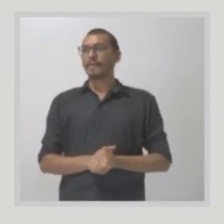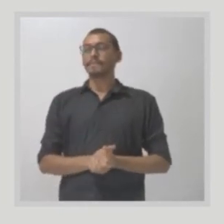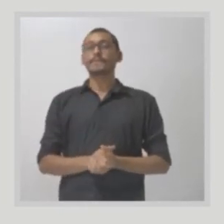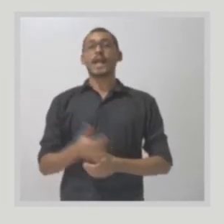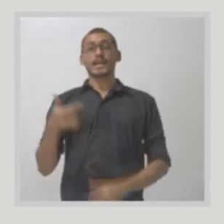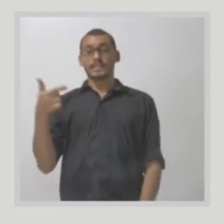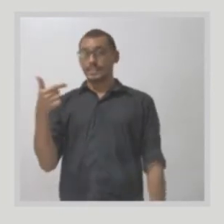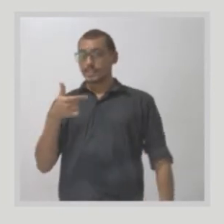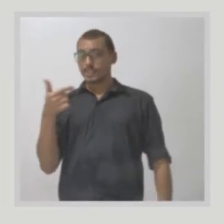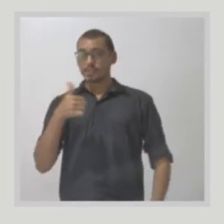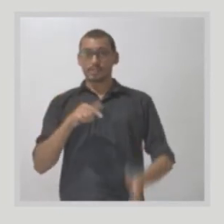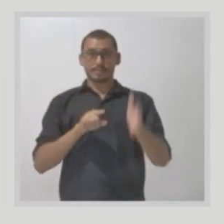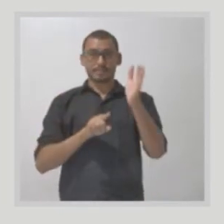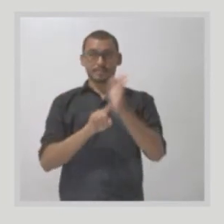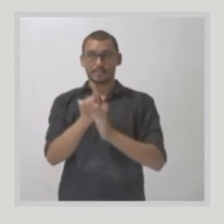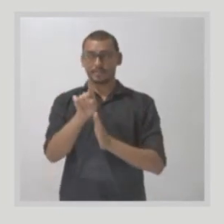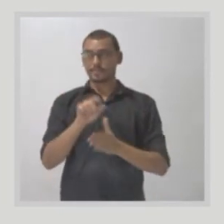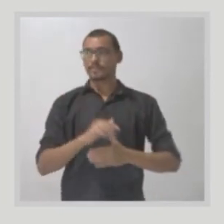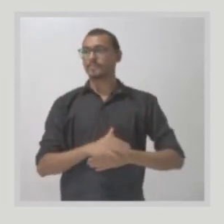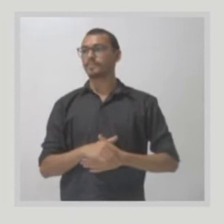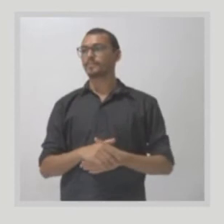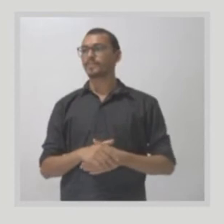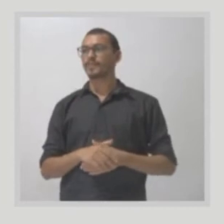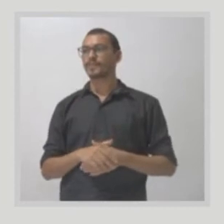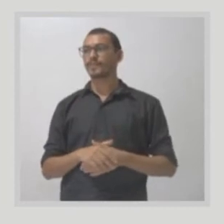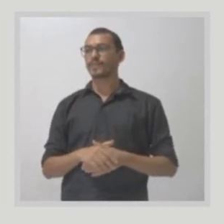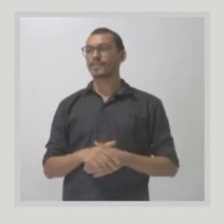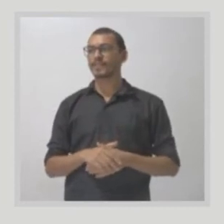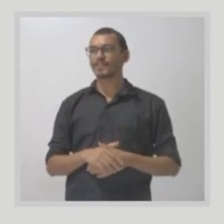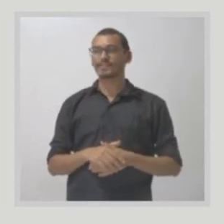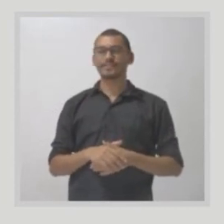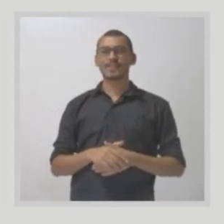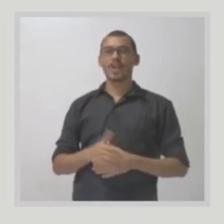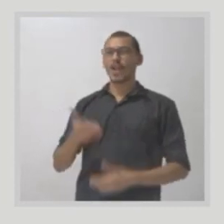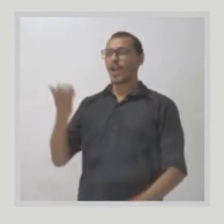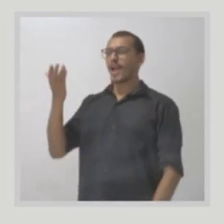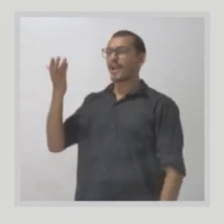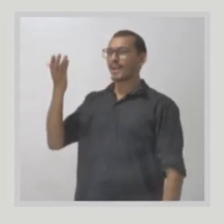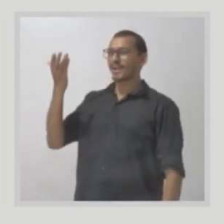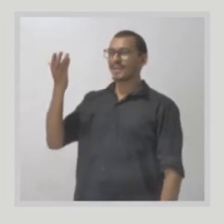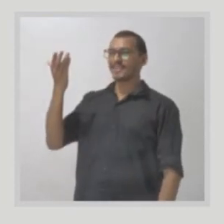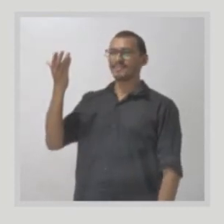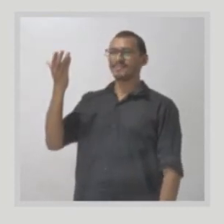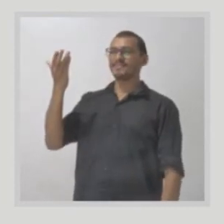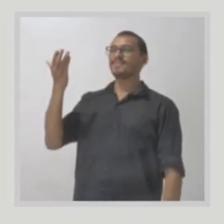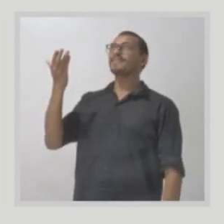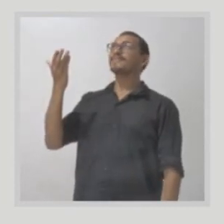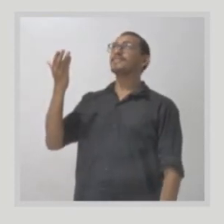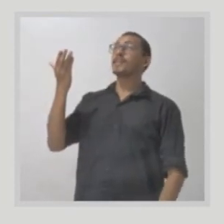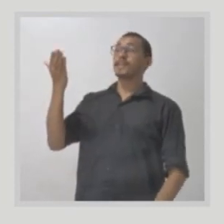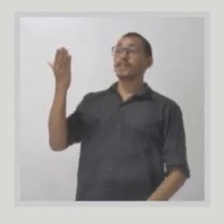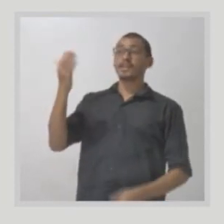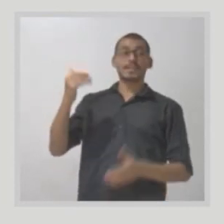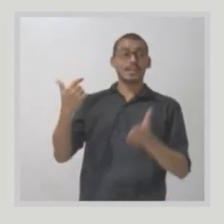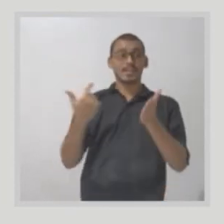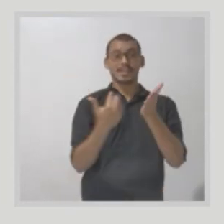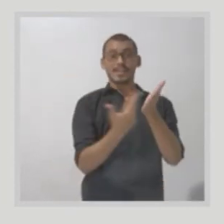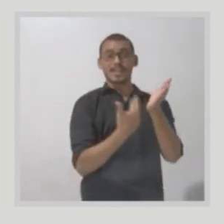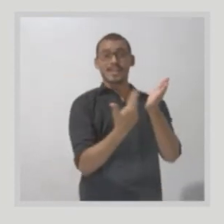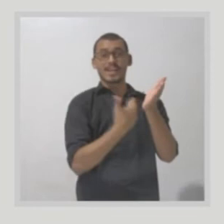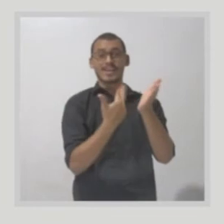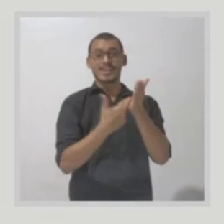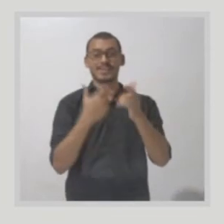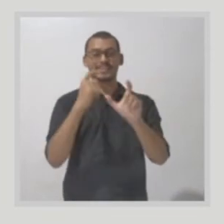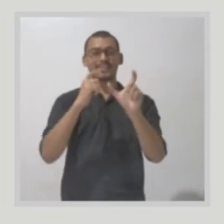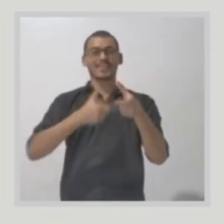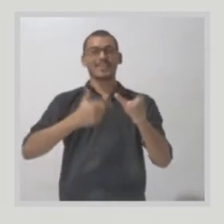Vamos à questão 2. Olha, as famosas revistas em quadrinhos, onde